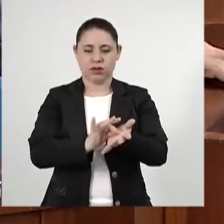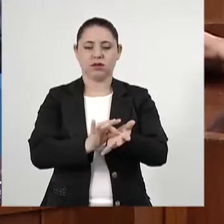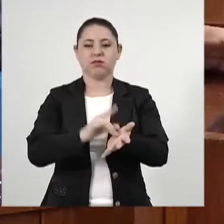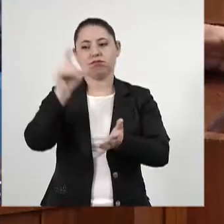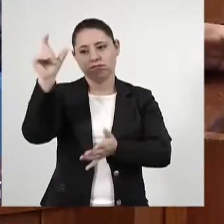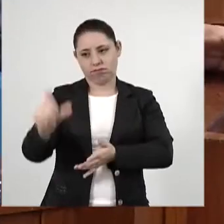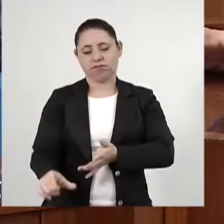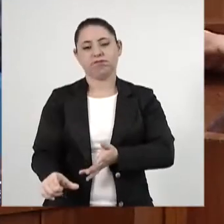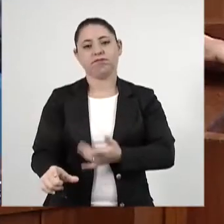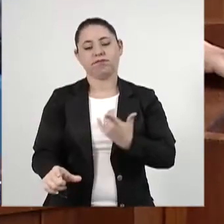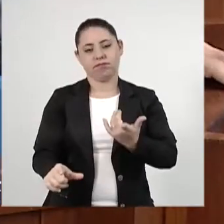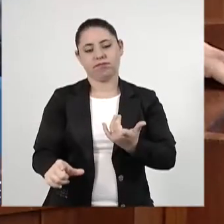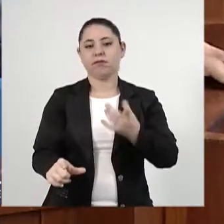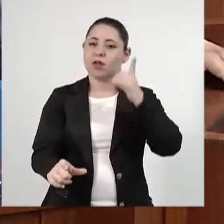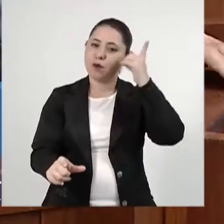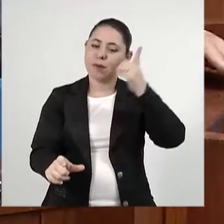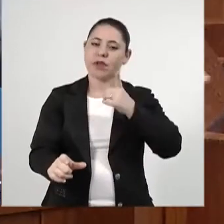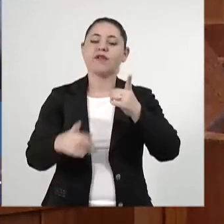Excelência coloca